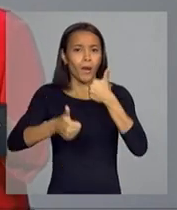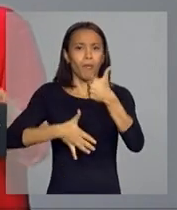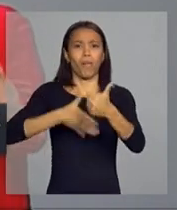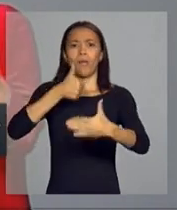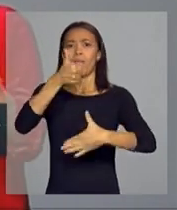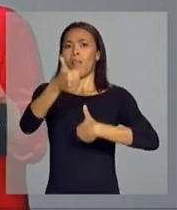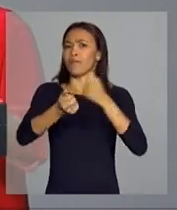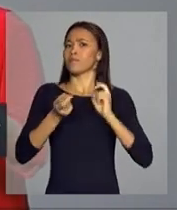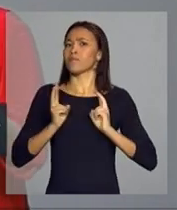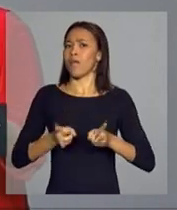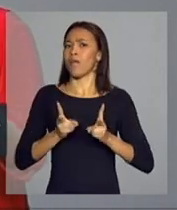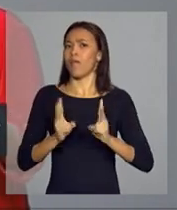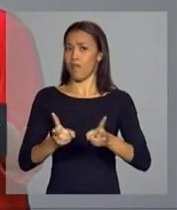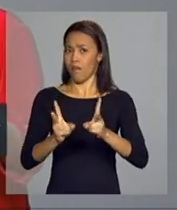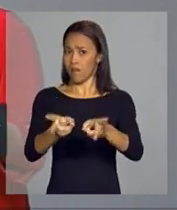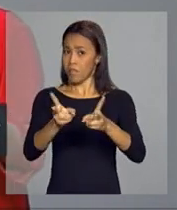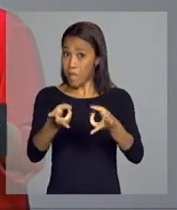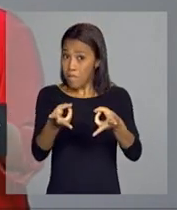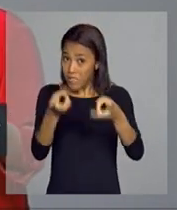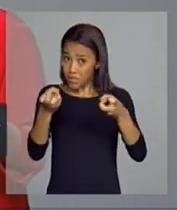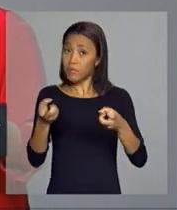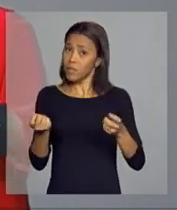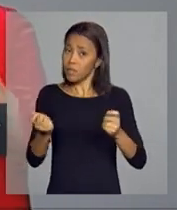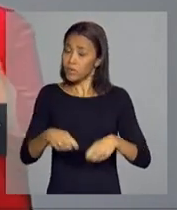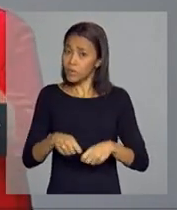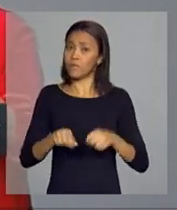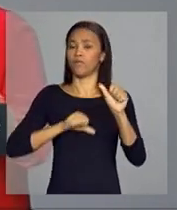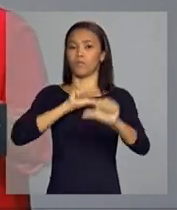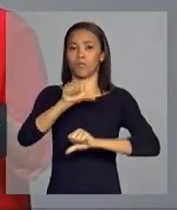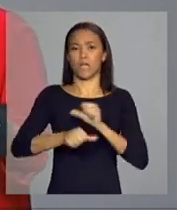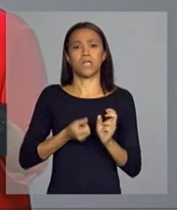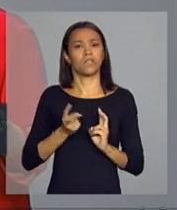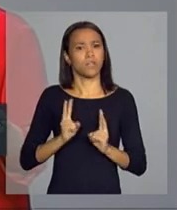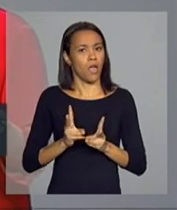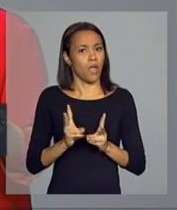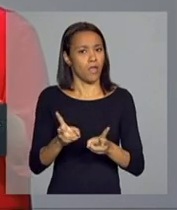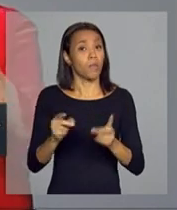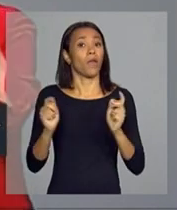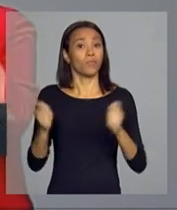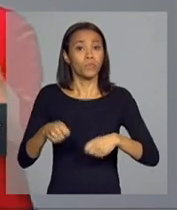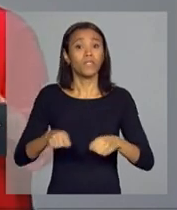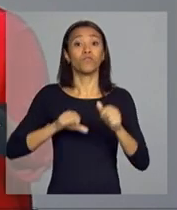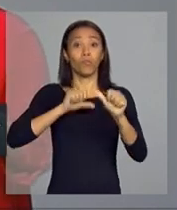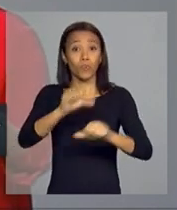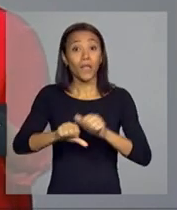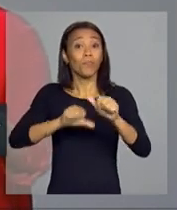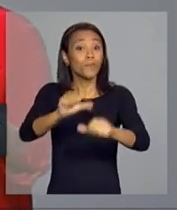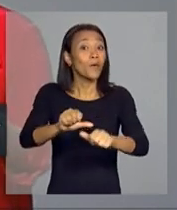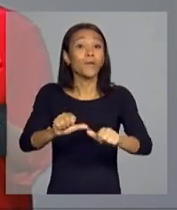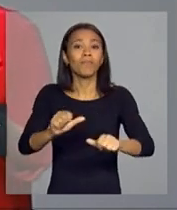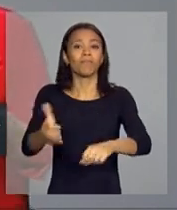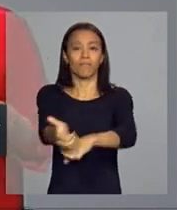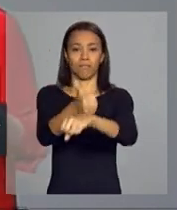sempre perceber que é possível mudar, sempre é possível mudar e mudar para